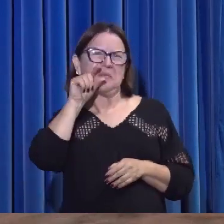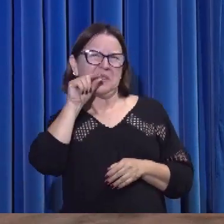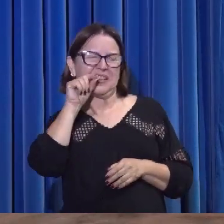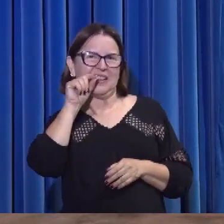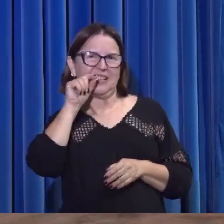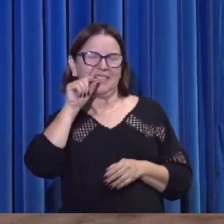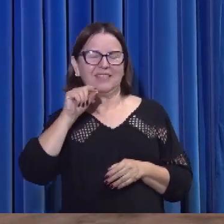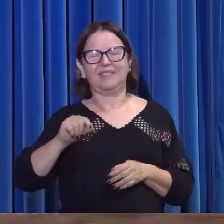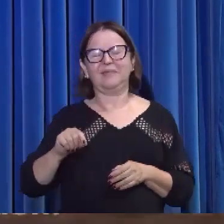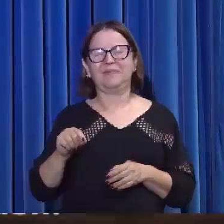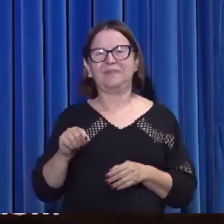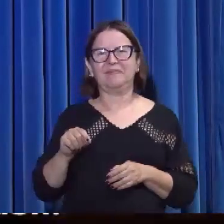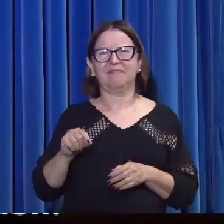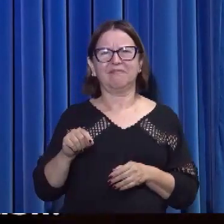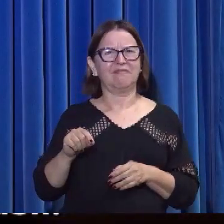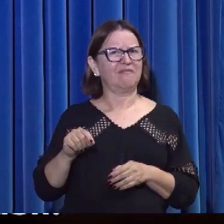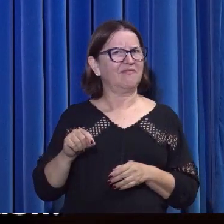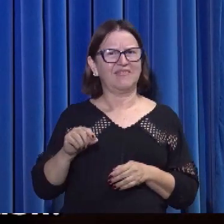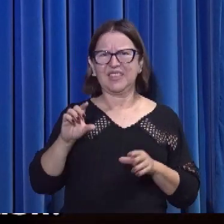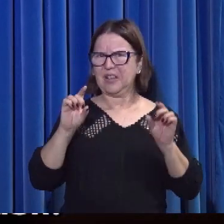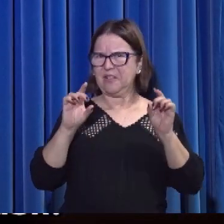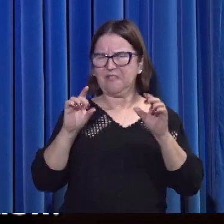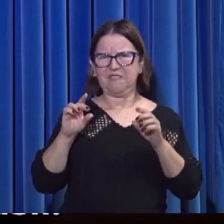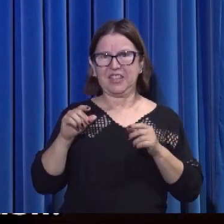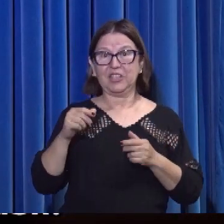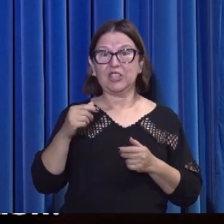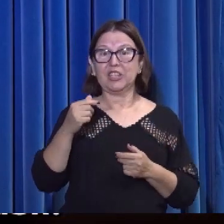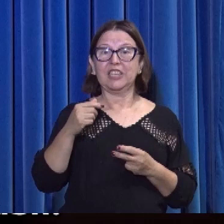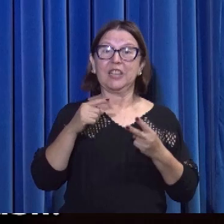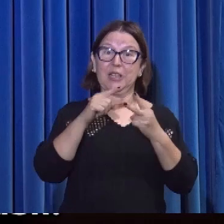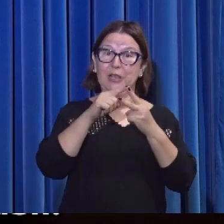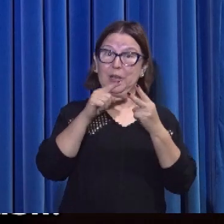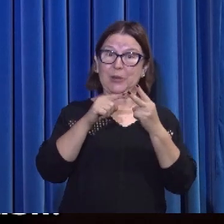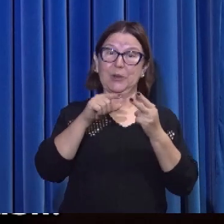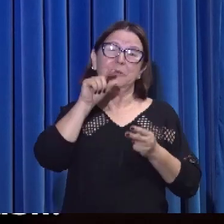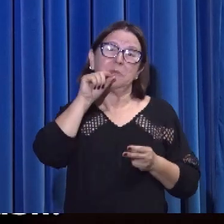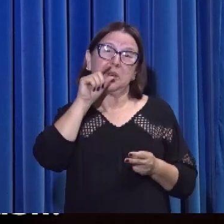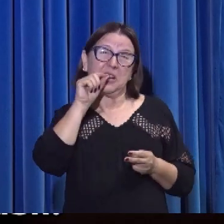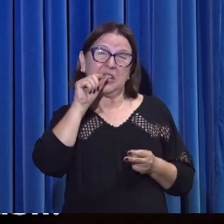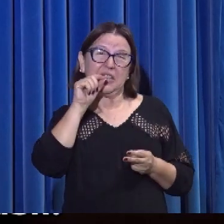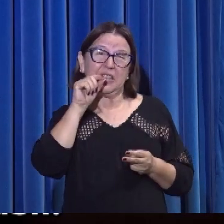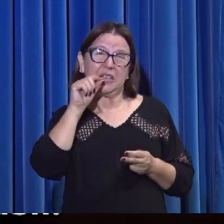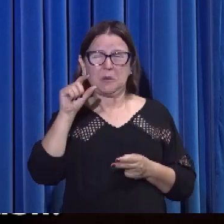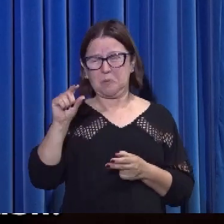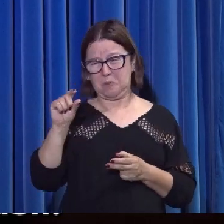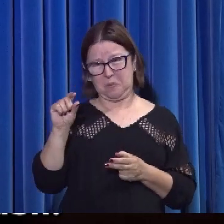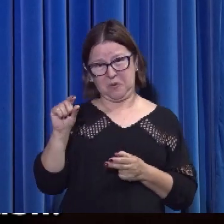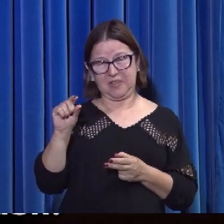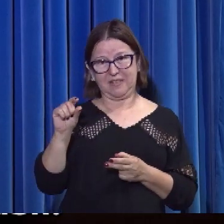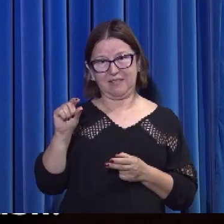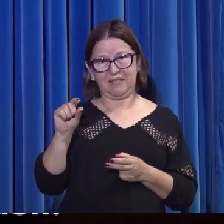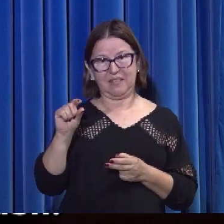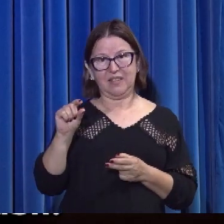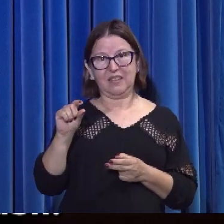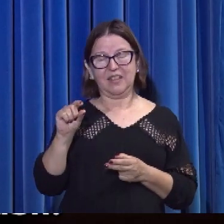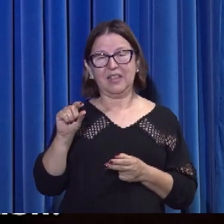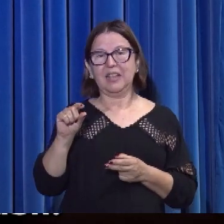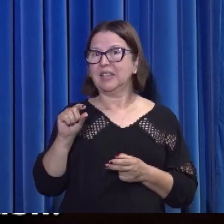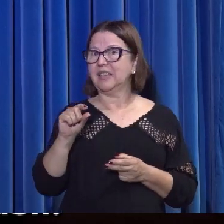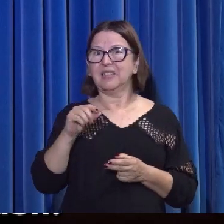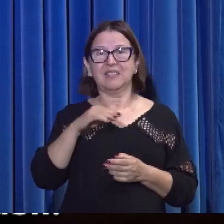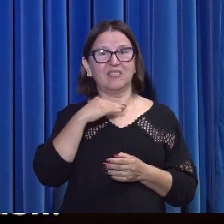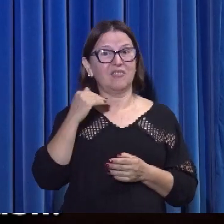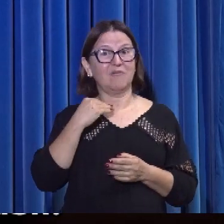se vendem 2 pardais por um asse, e nenhum deles cairá em terra, sem o consentimento do